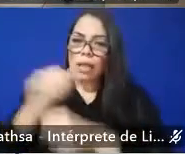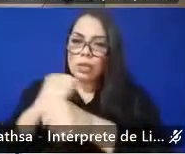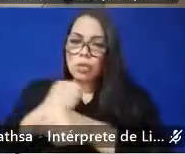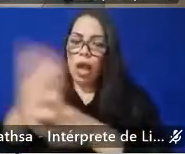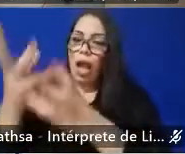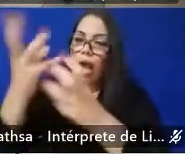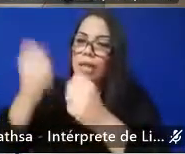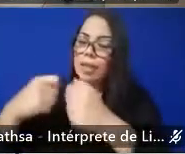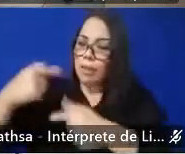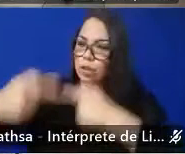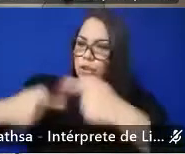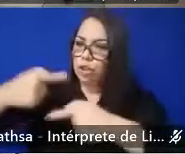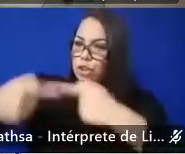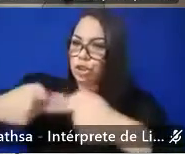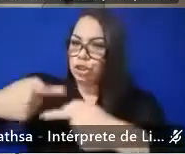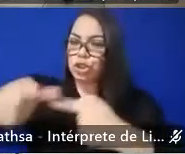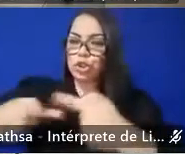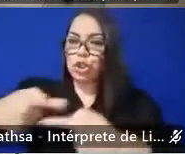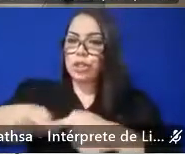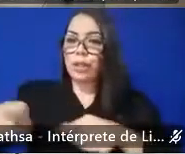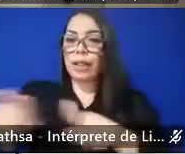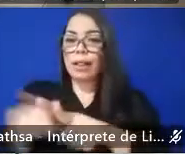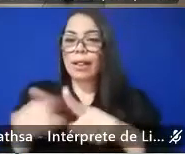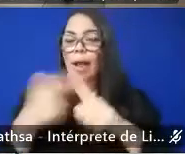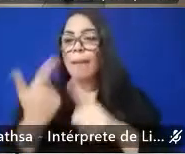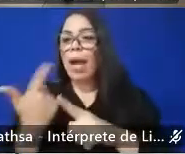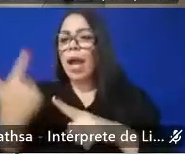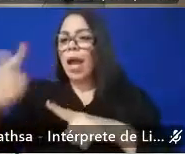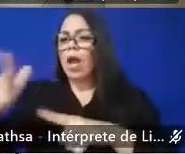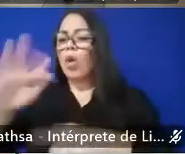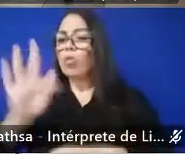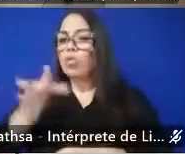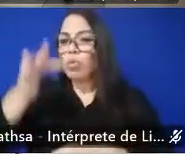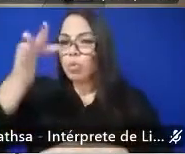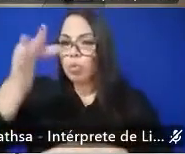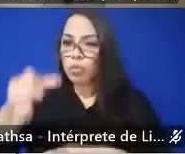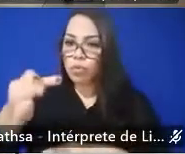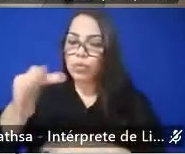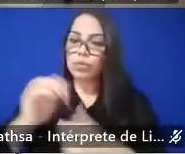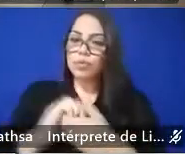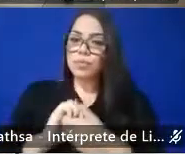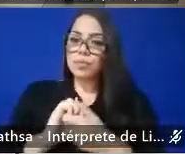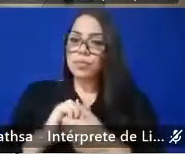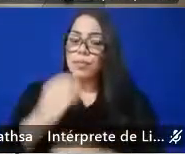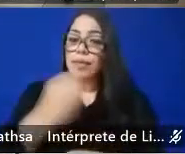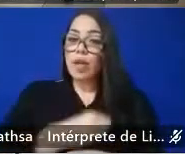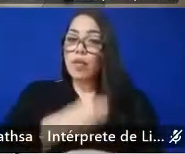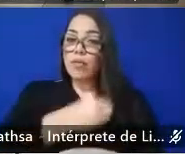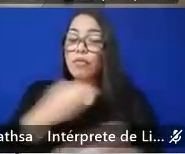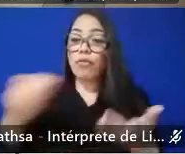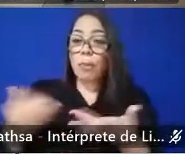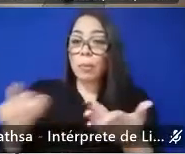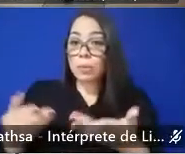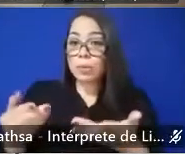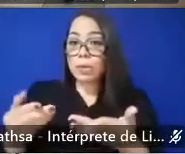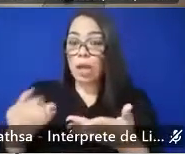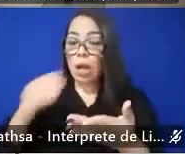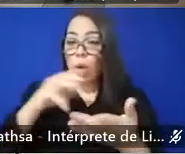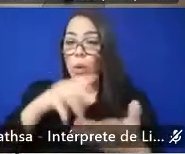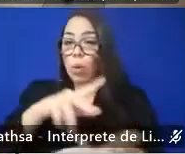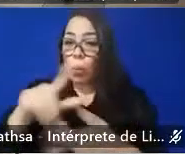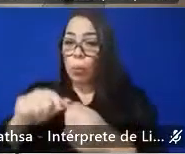passadas e deixando outros para o futuro vivemos uma época de relativização